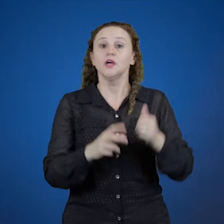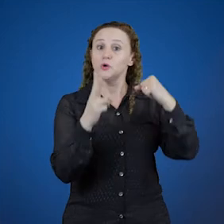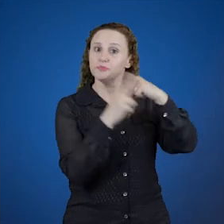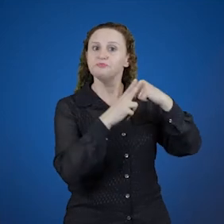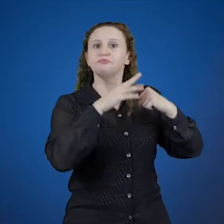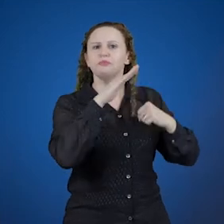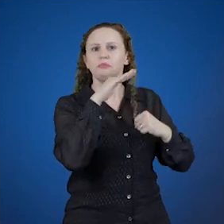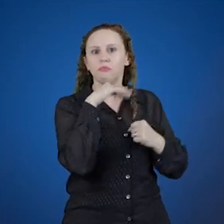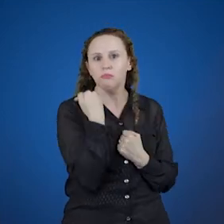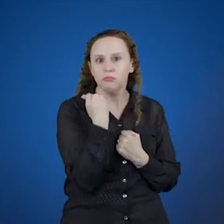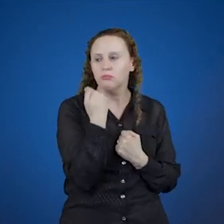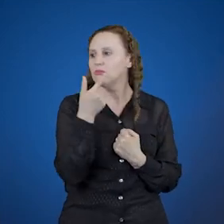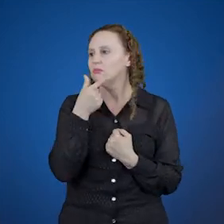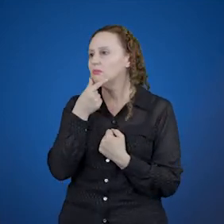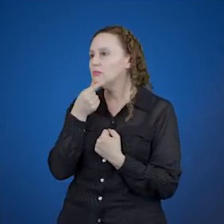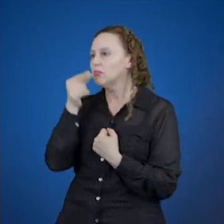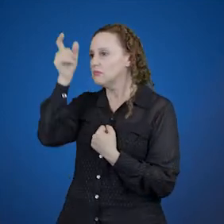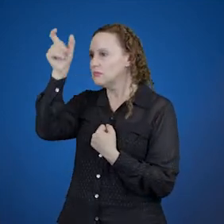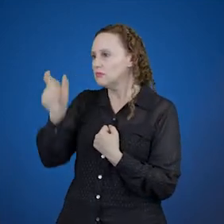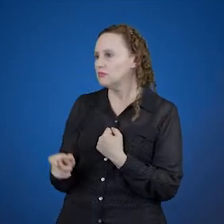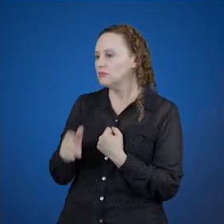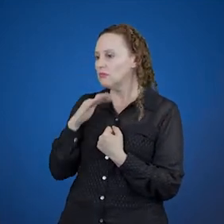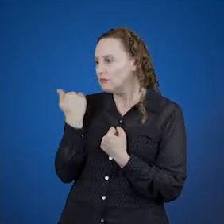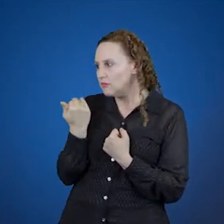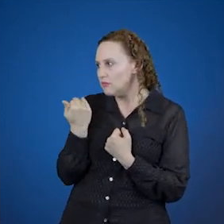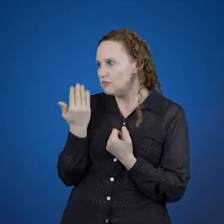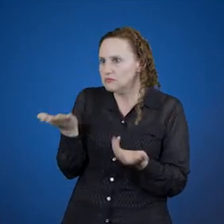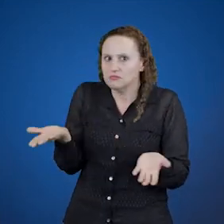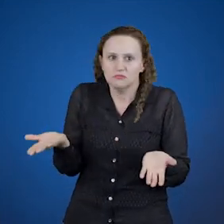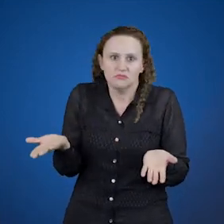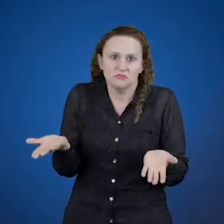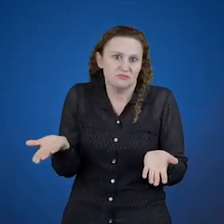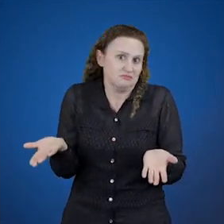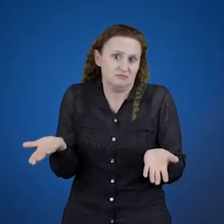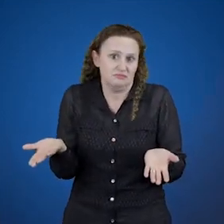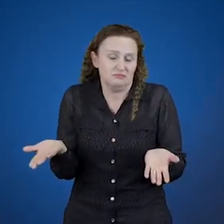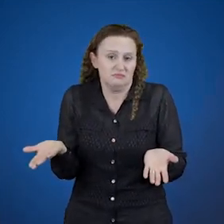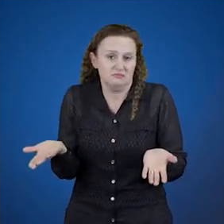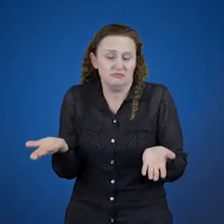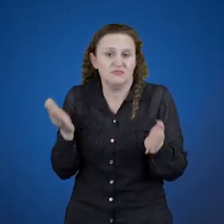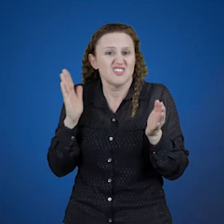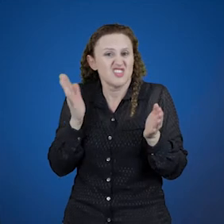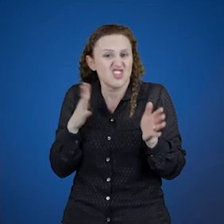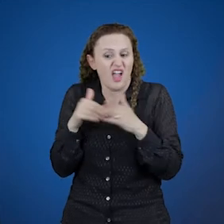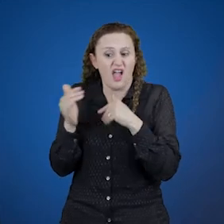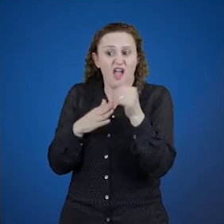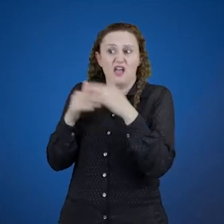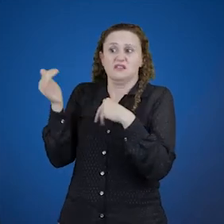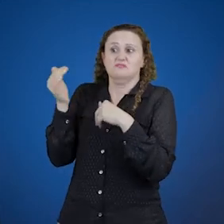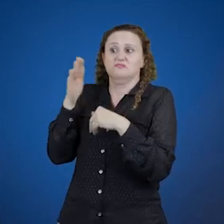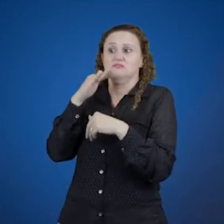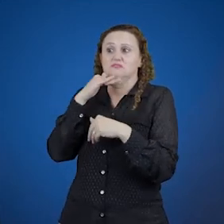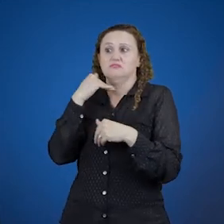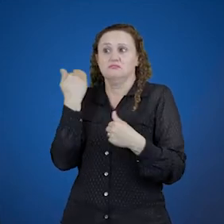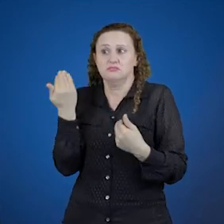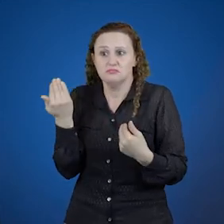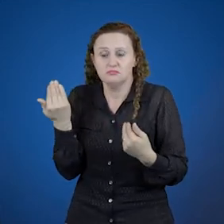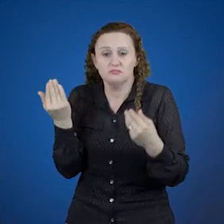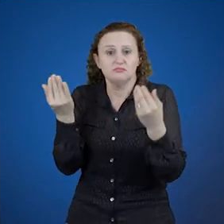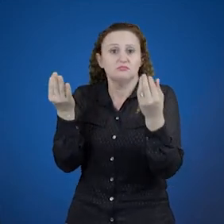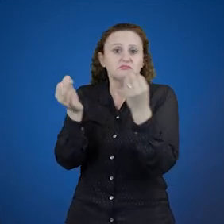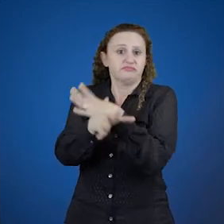deve morrer o homem morreu morreu apropriação de